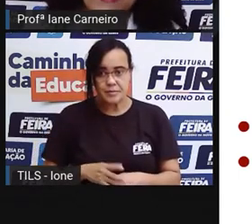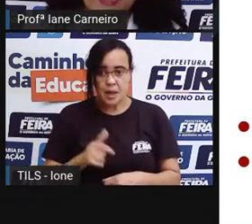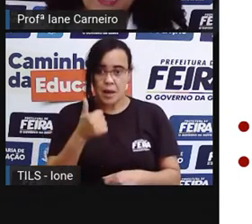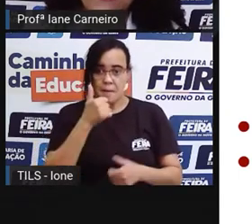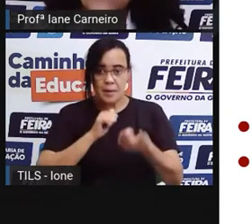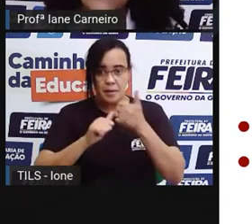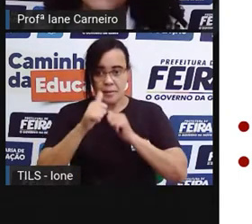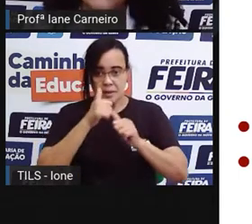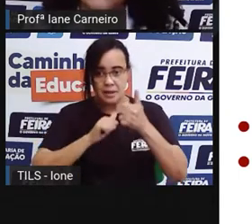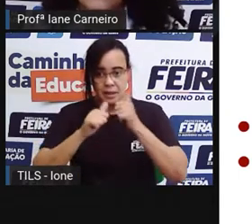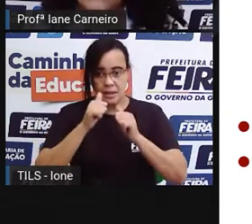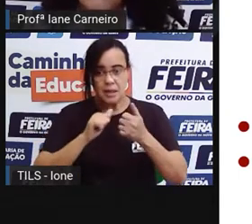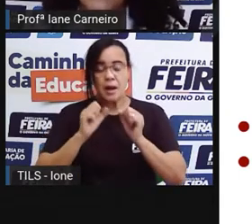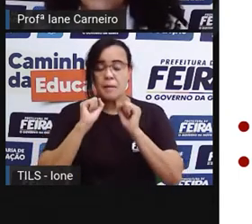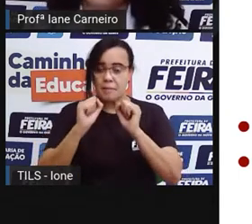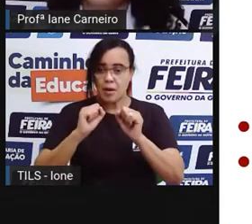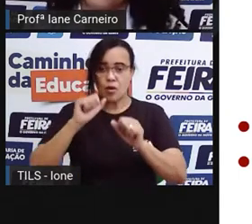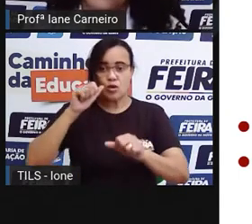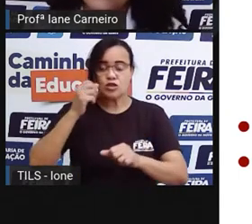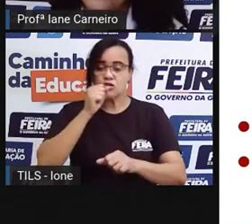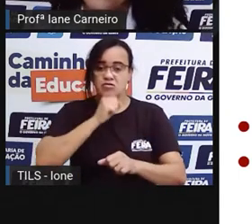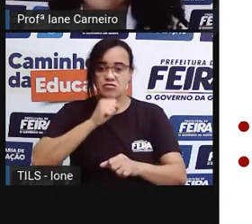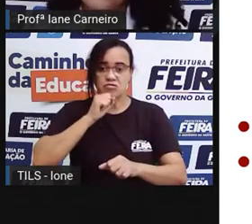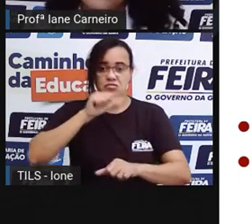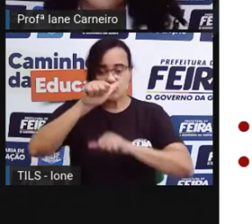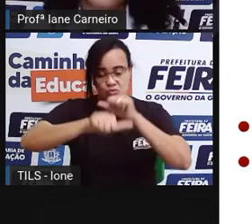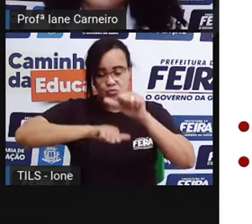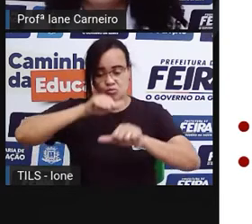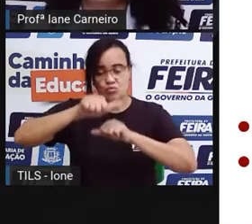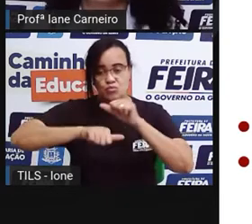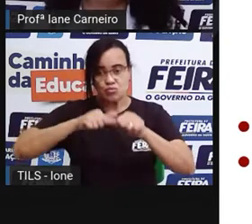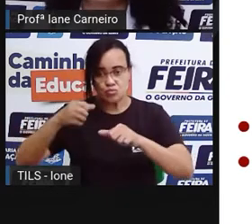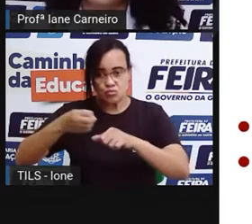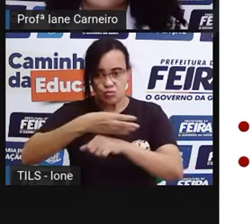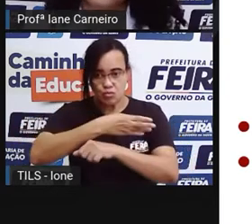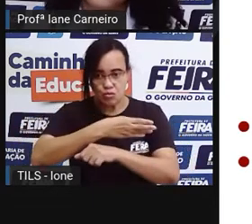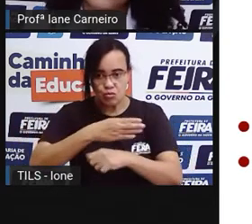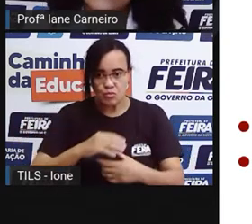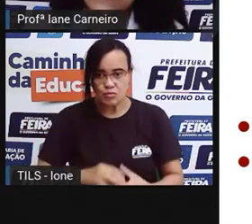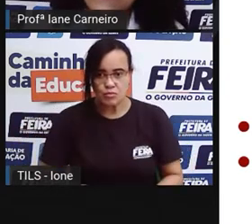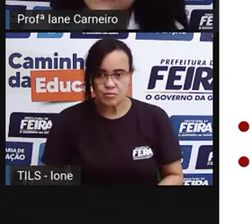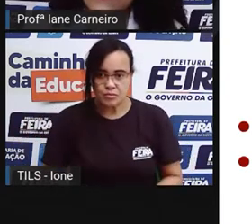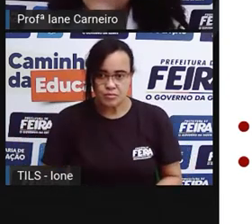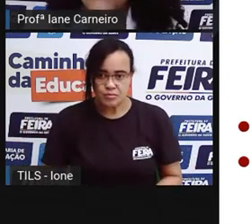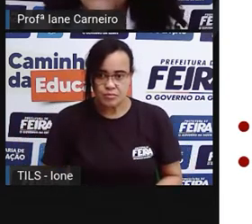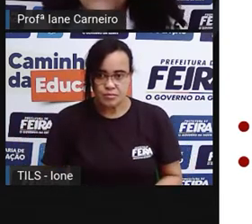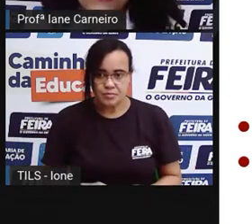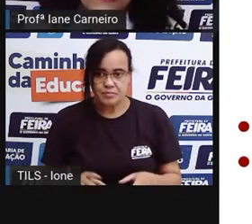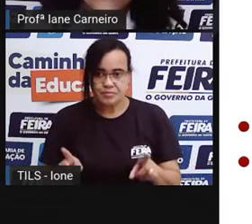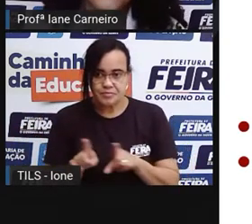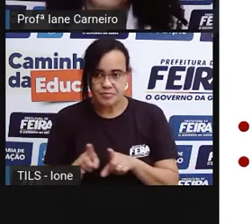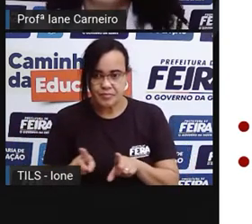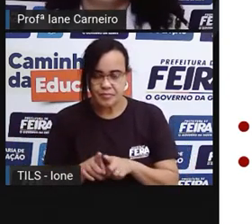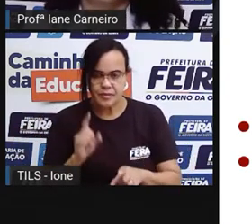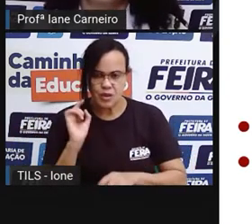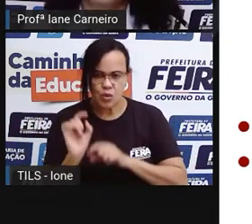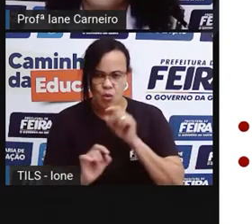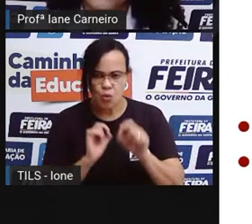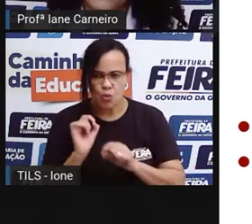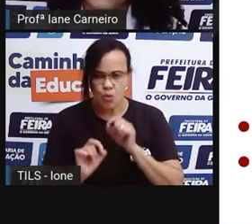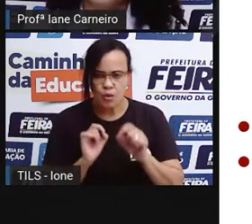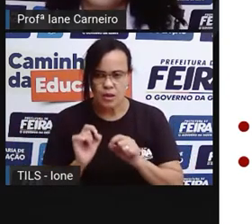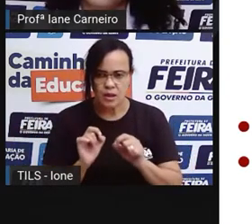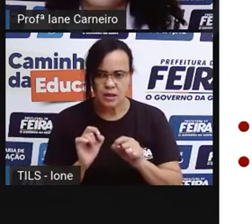ser recicladas. E embalagens de produtos alimentícios, né? Então, vem azeitona, às vezes, no pote de vidro,